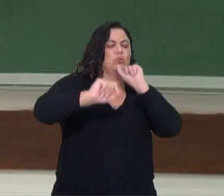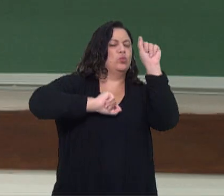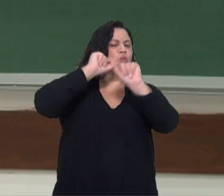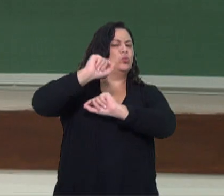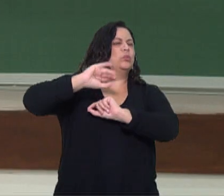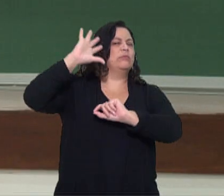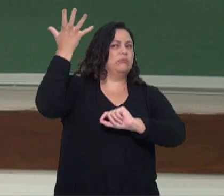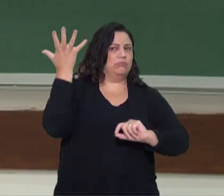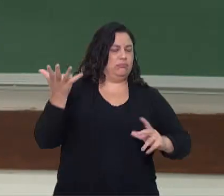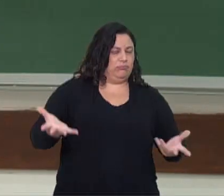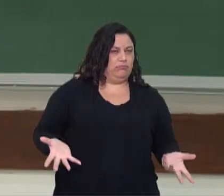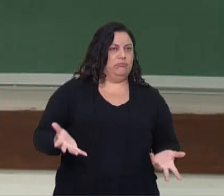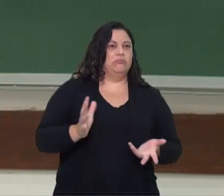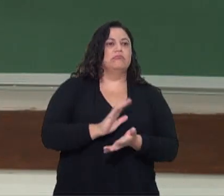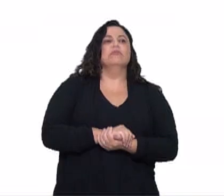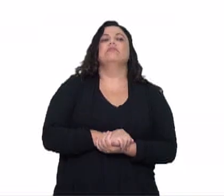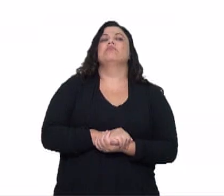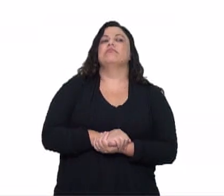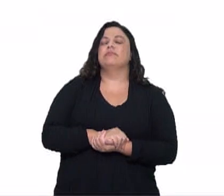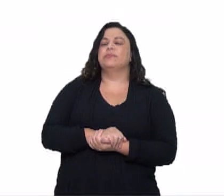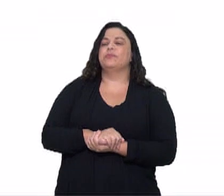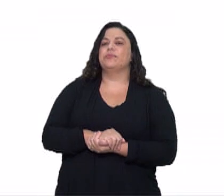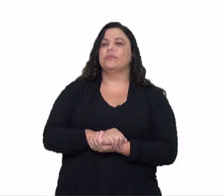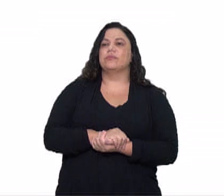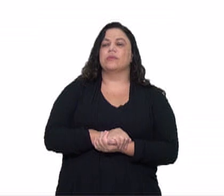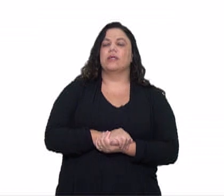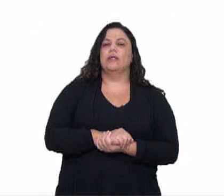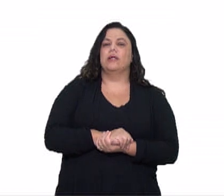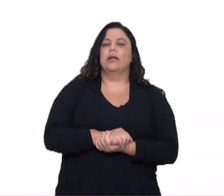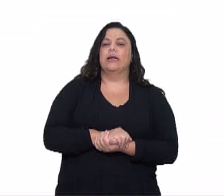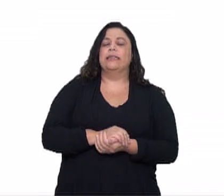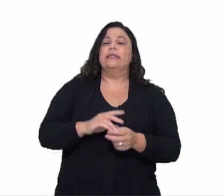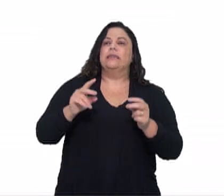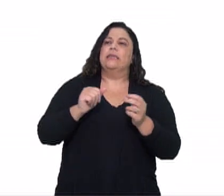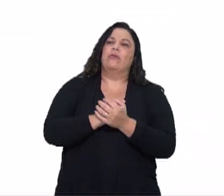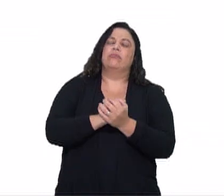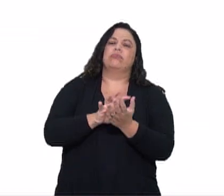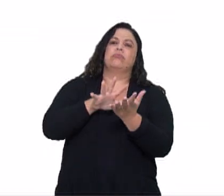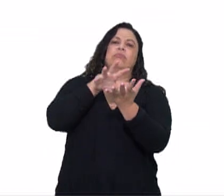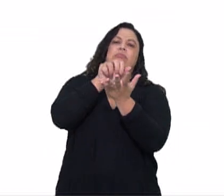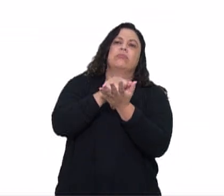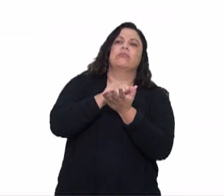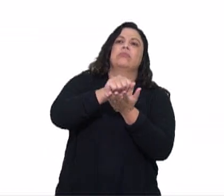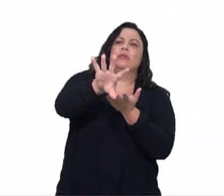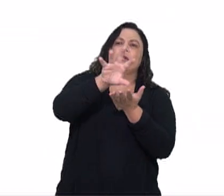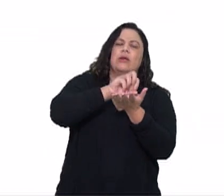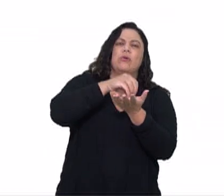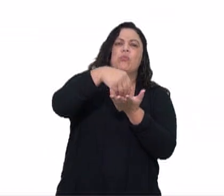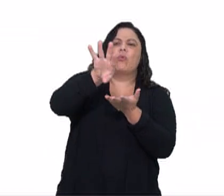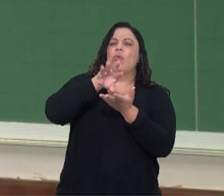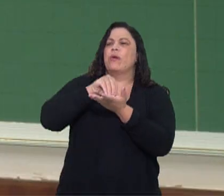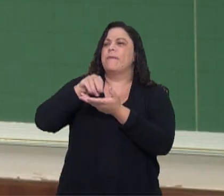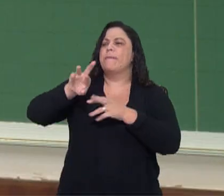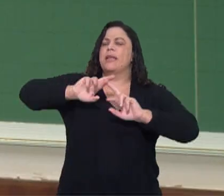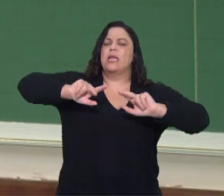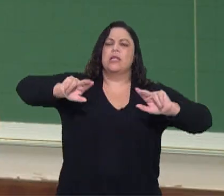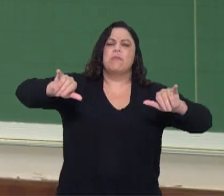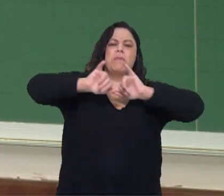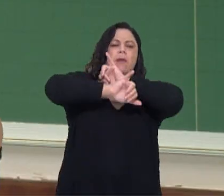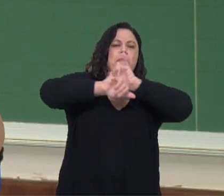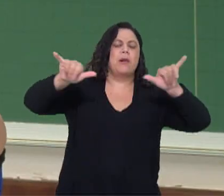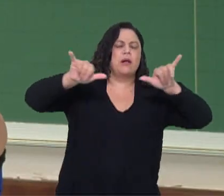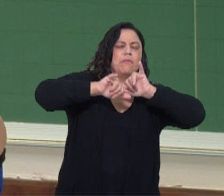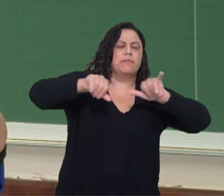é. Lança mão de depoimentos, citações e dados para dar mais credibilidade aos fatos relatados, que foi o que eu falei.